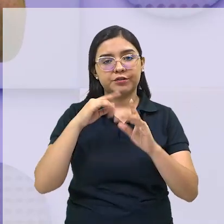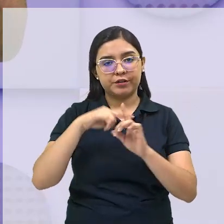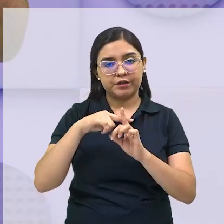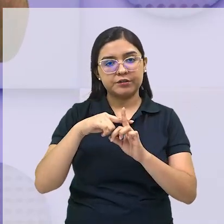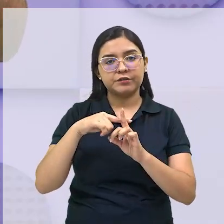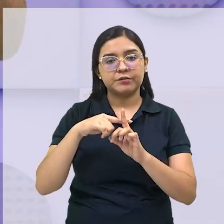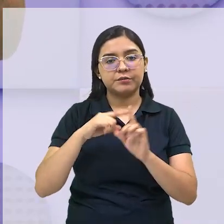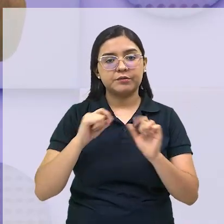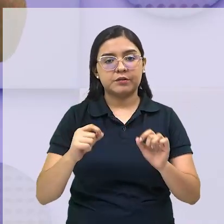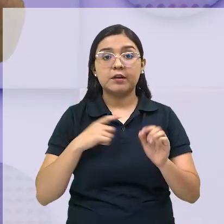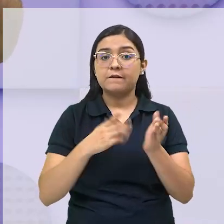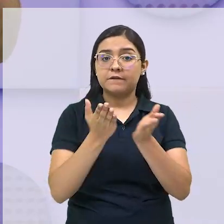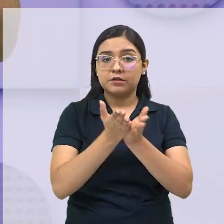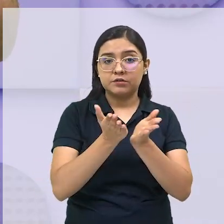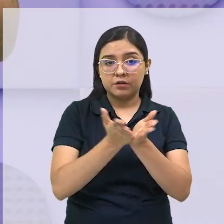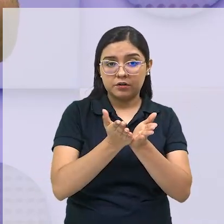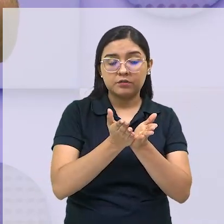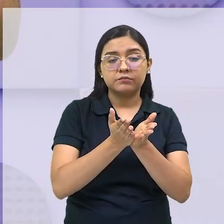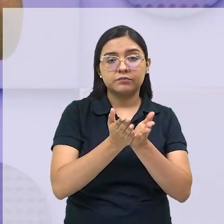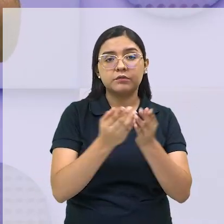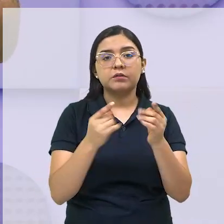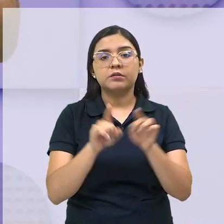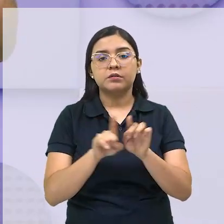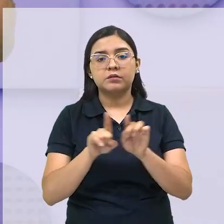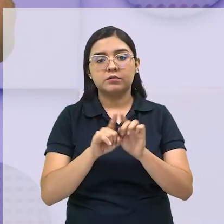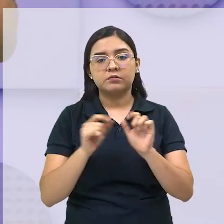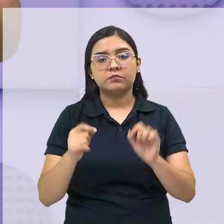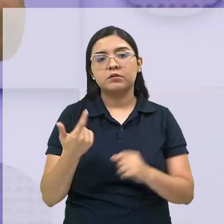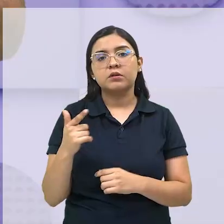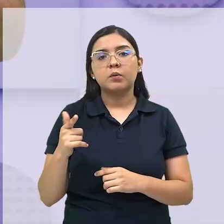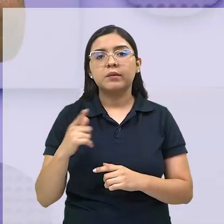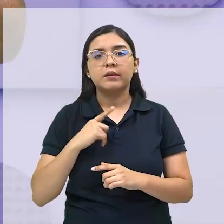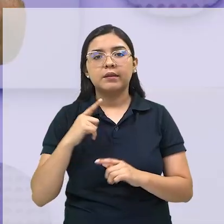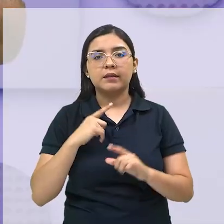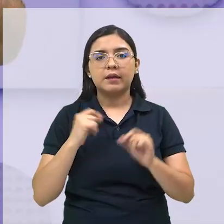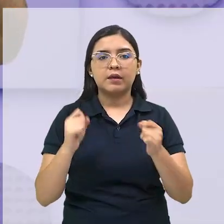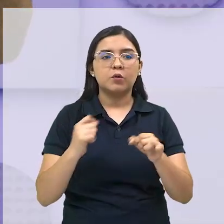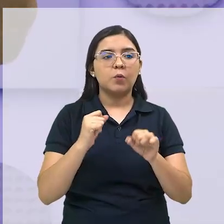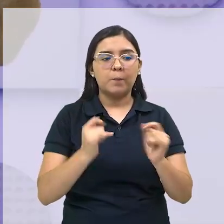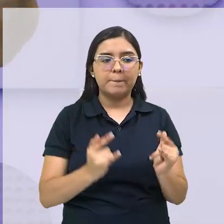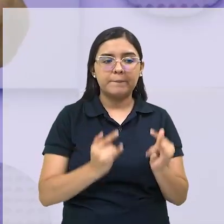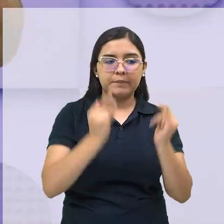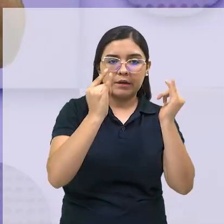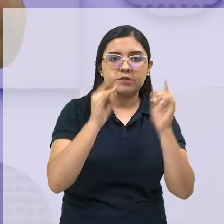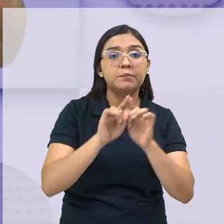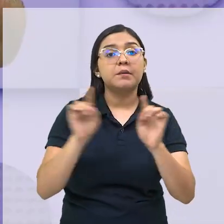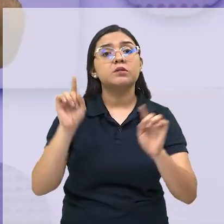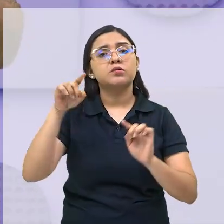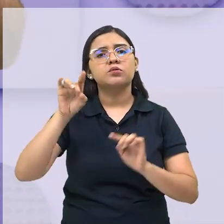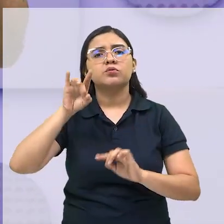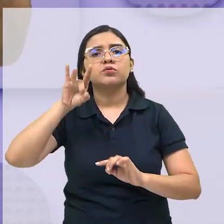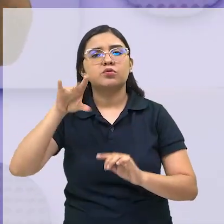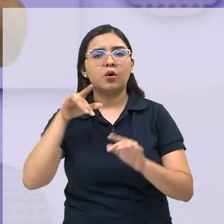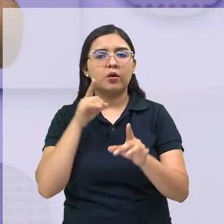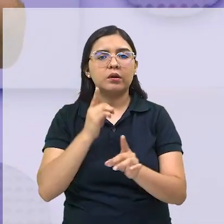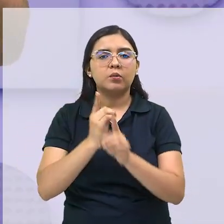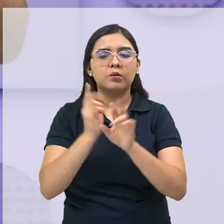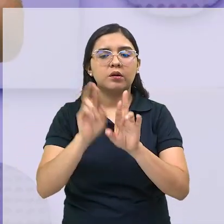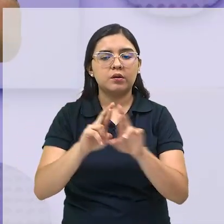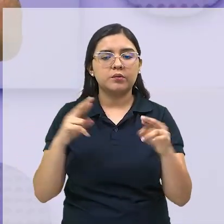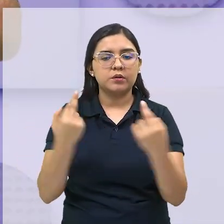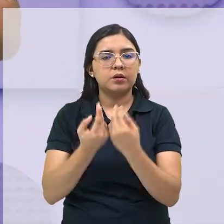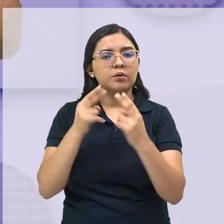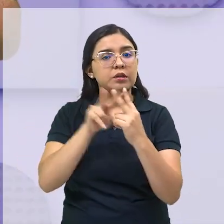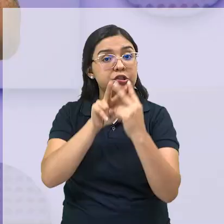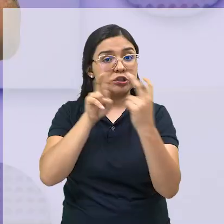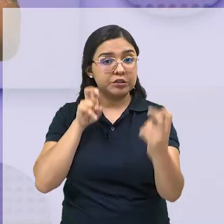igrejas evangélicas. A igreja não tem igreja física, e sim ser uma igreja virtual que se reúne